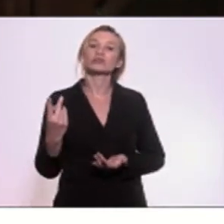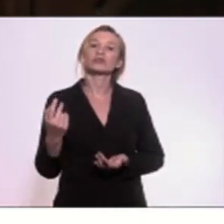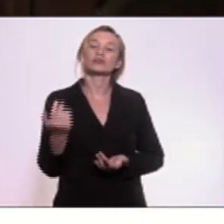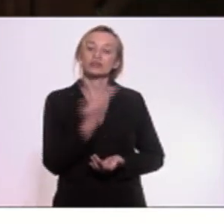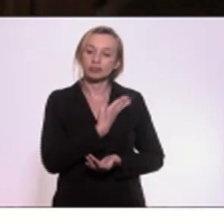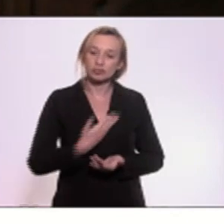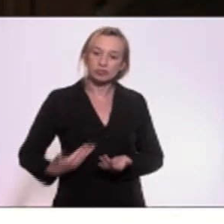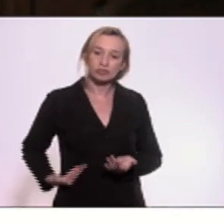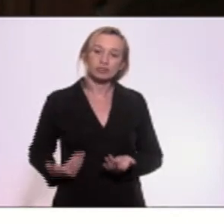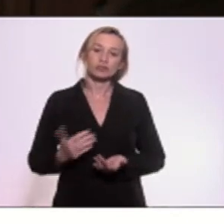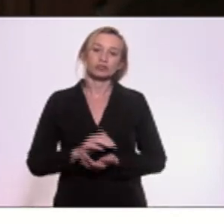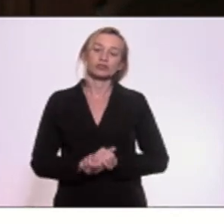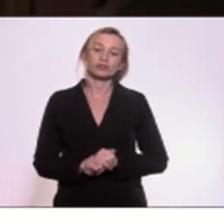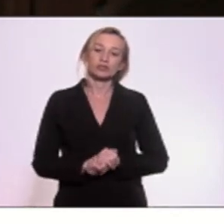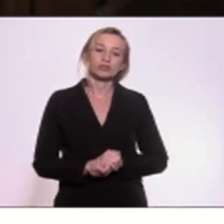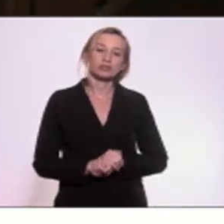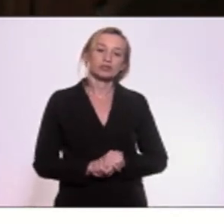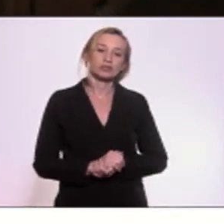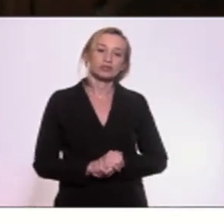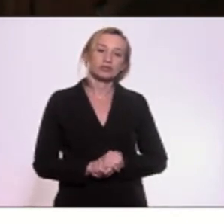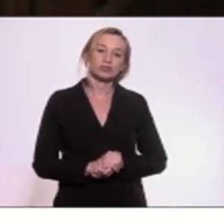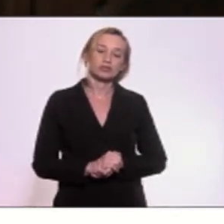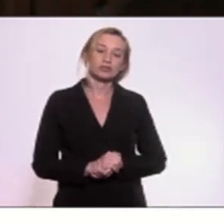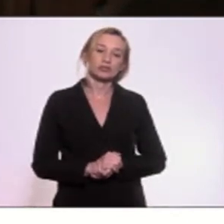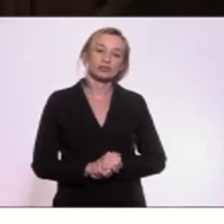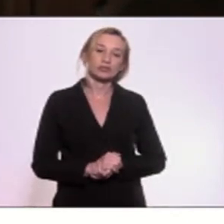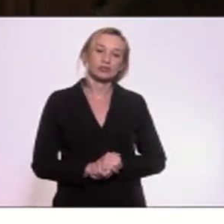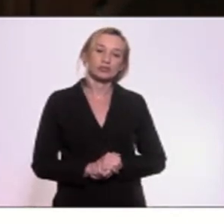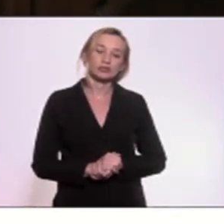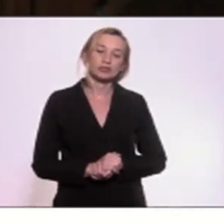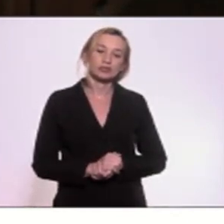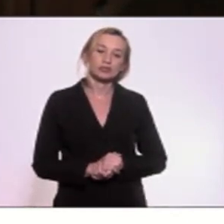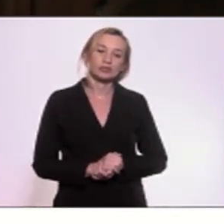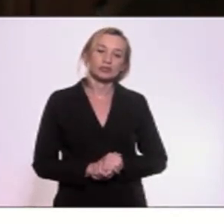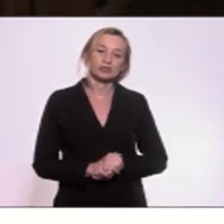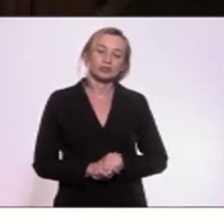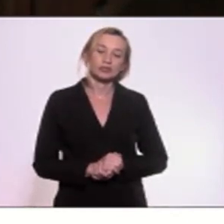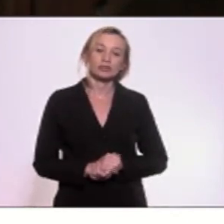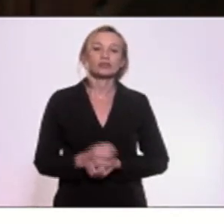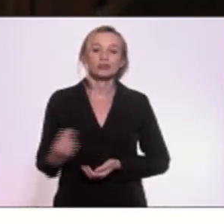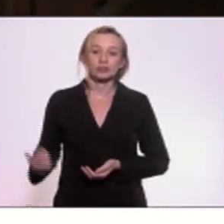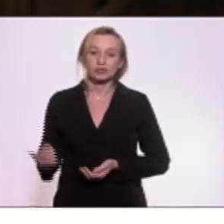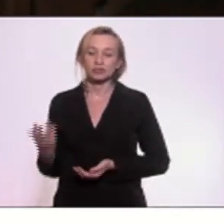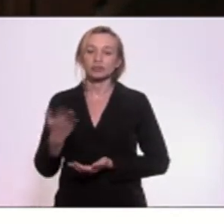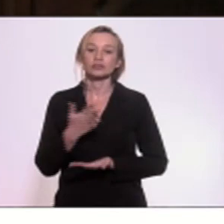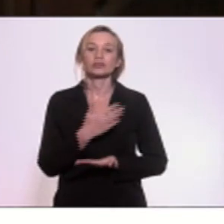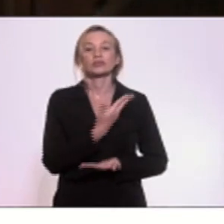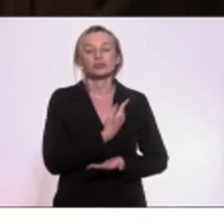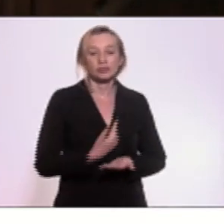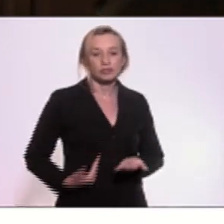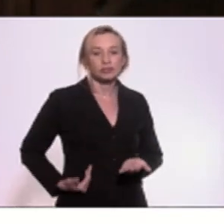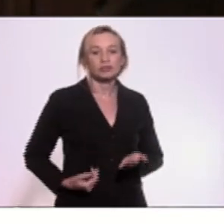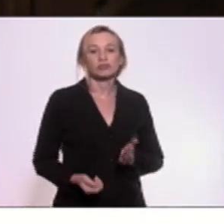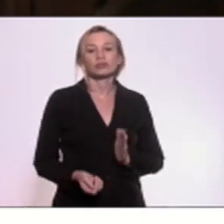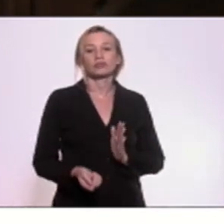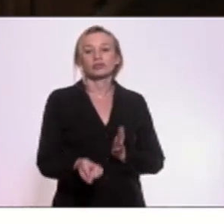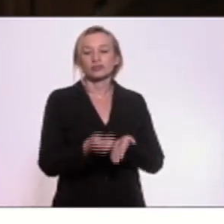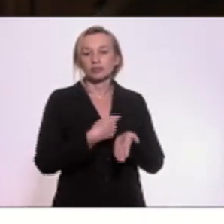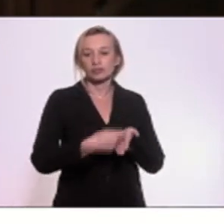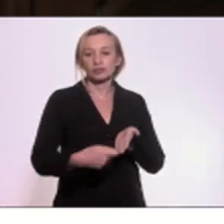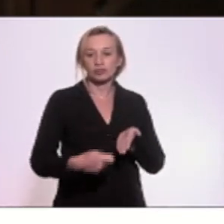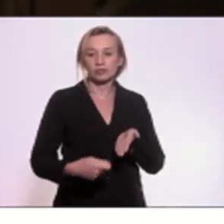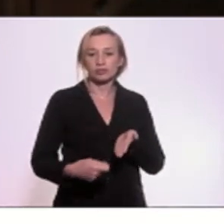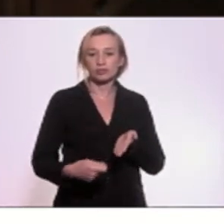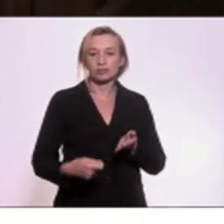republicanos. E os princípios republicanos, que só parte está inscrito na nossa bandeira